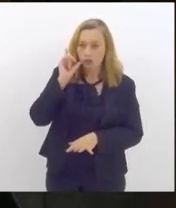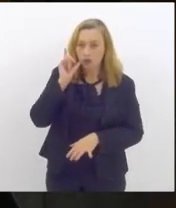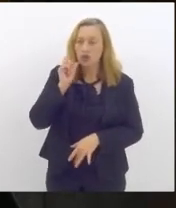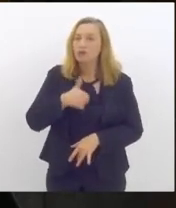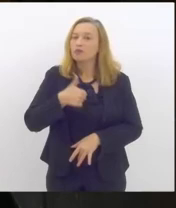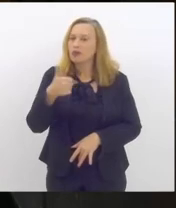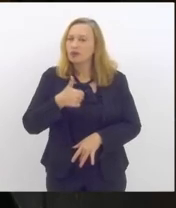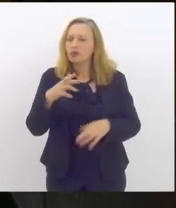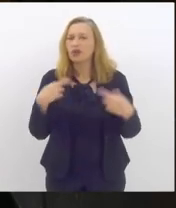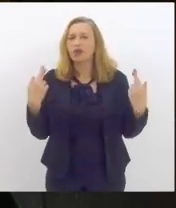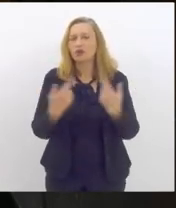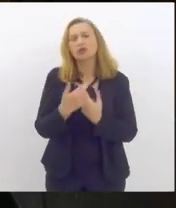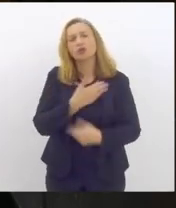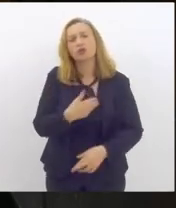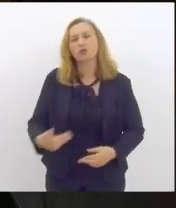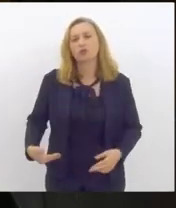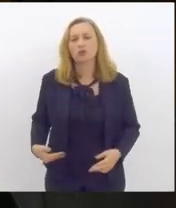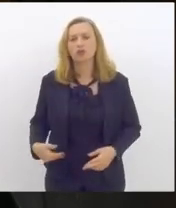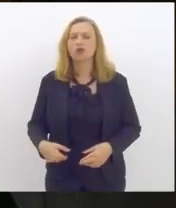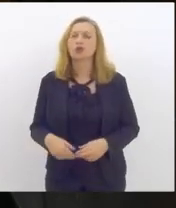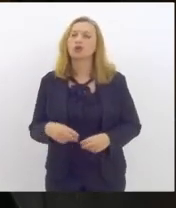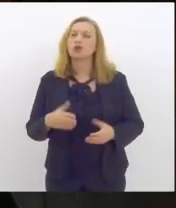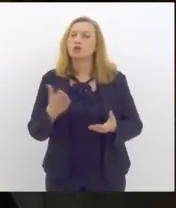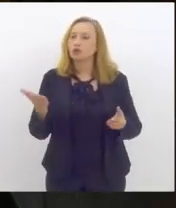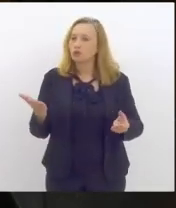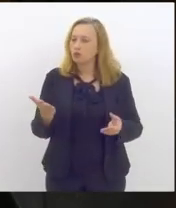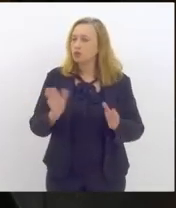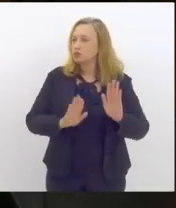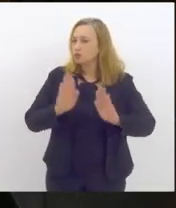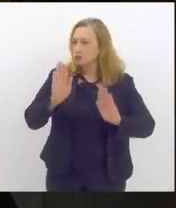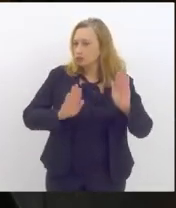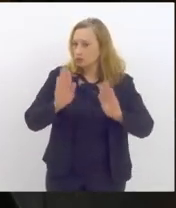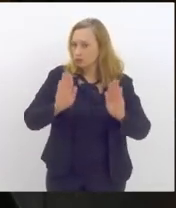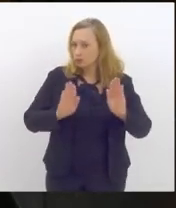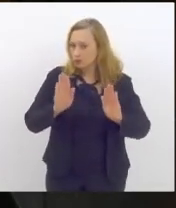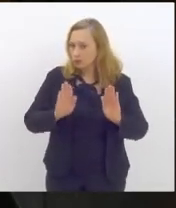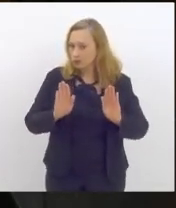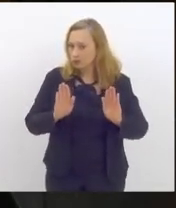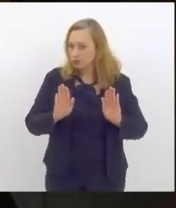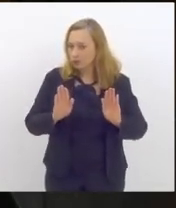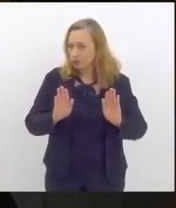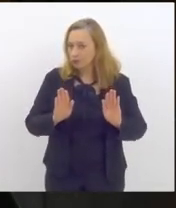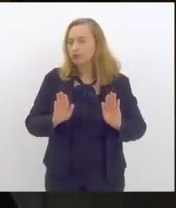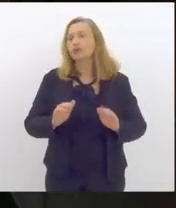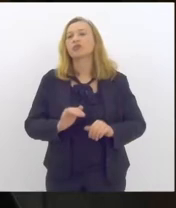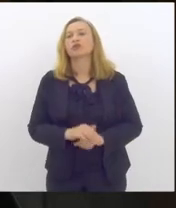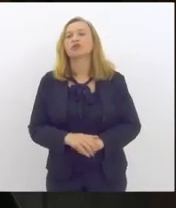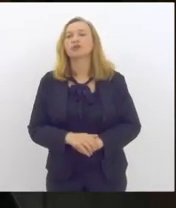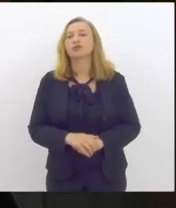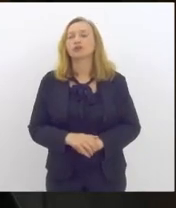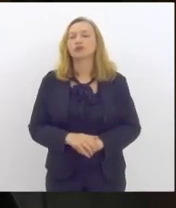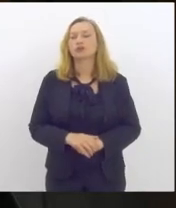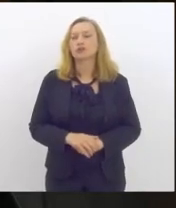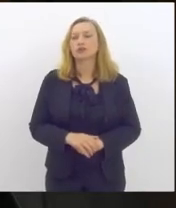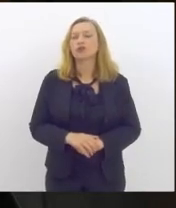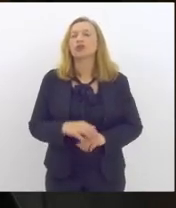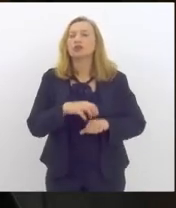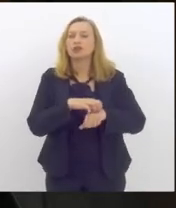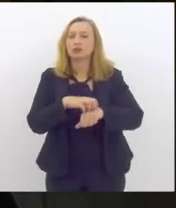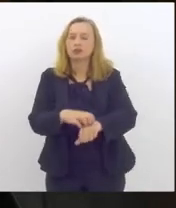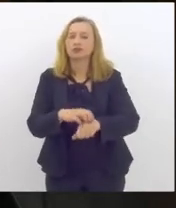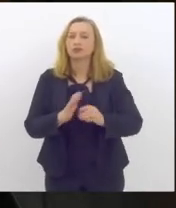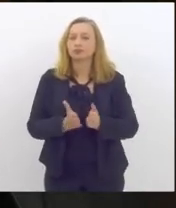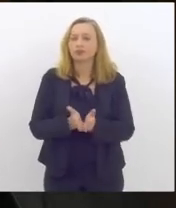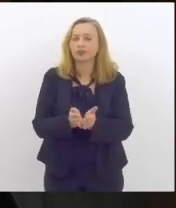1ª audiência pública sobre o processo licitatório é pelos processos de modelagem para licitação do